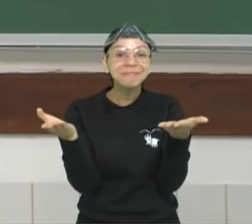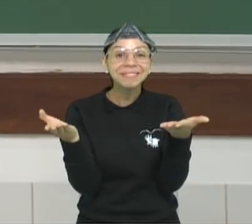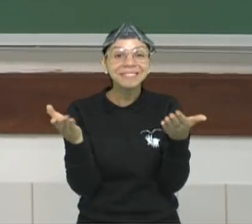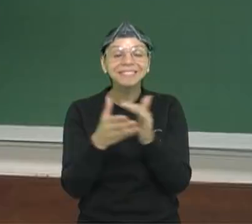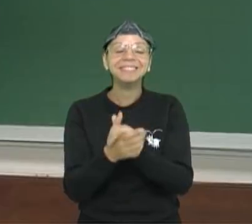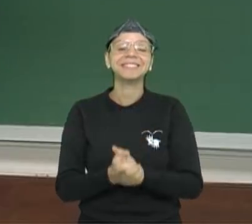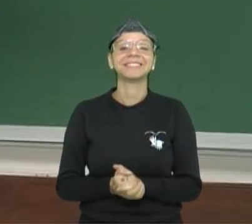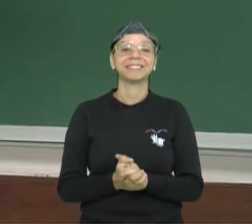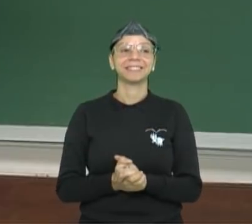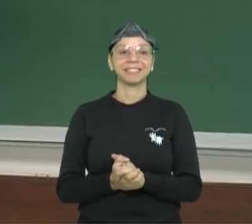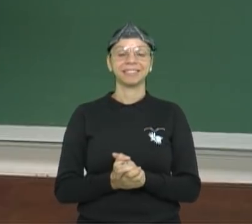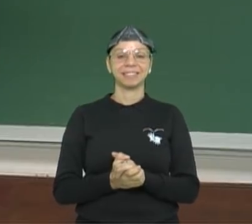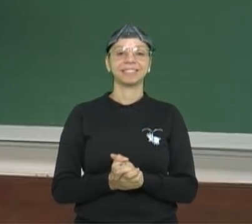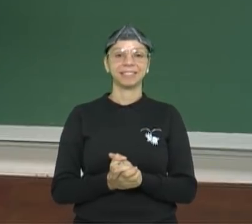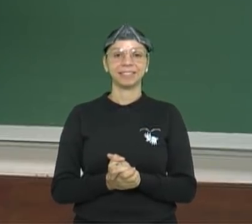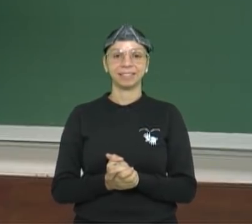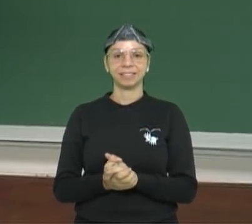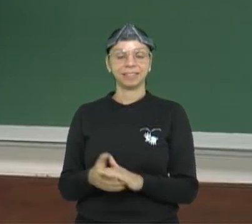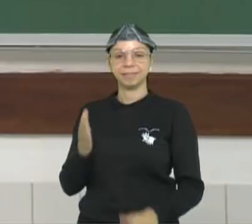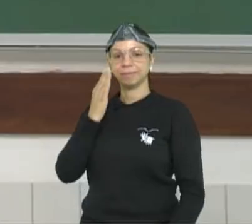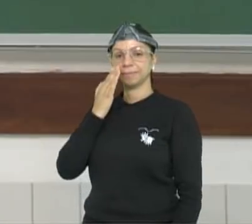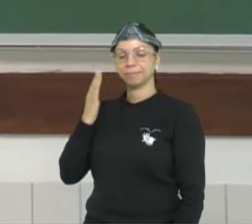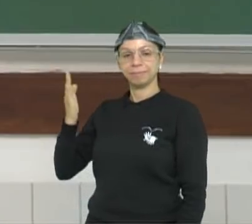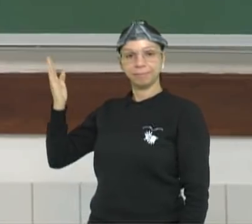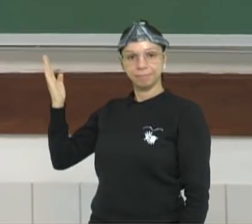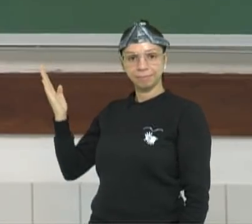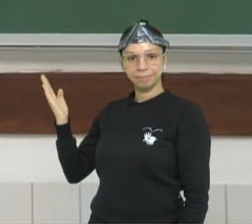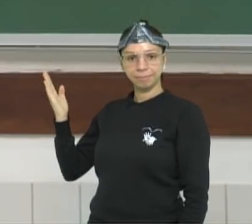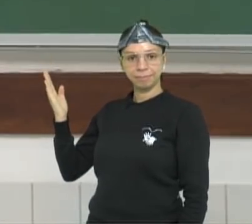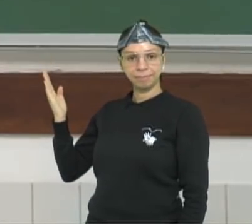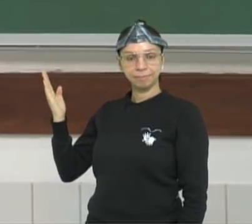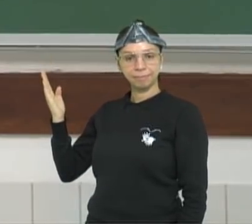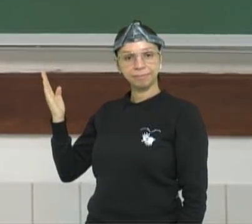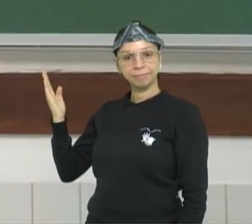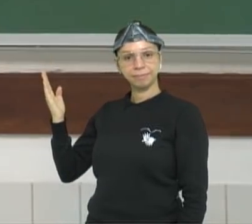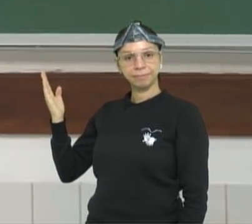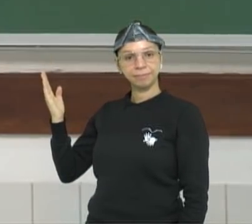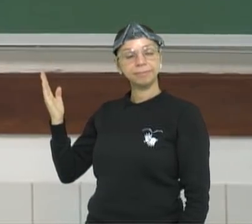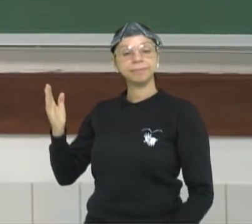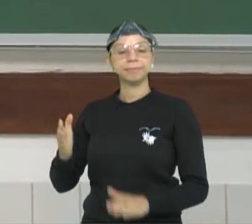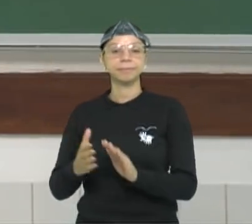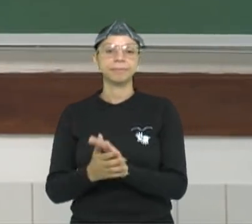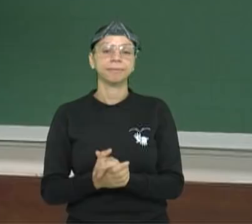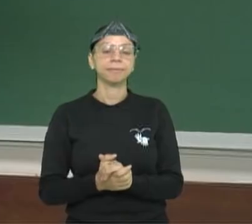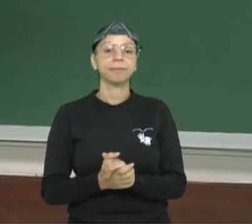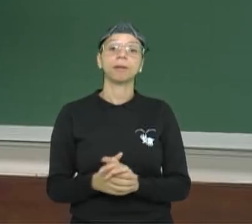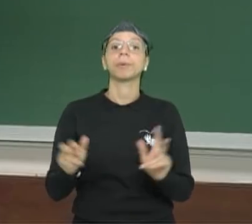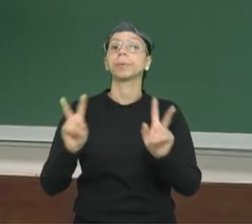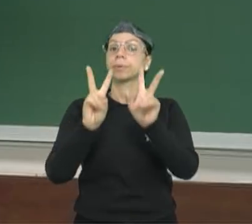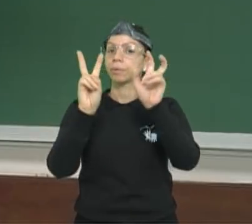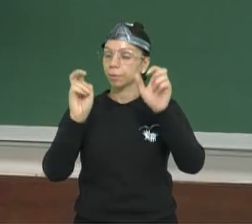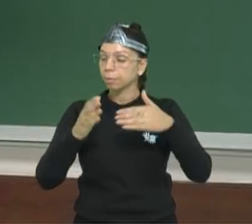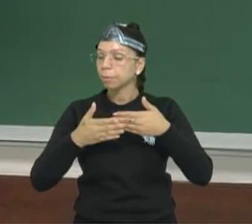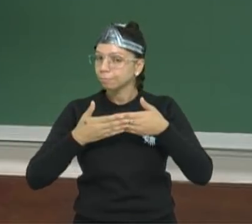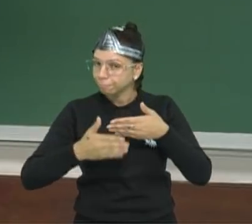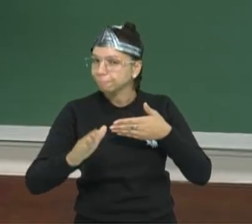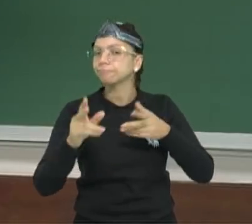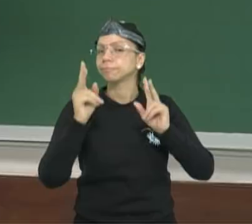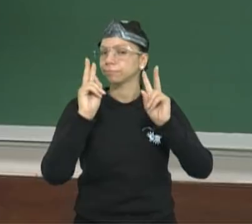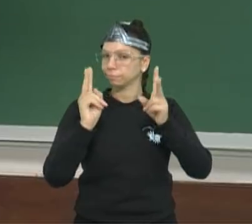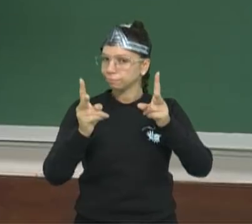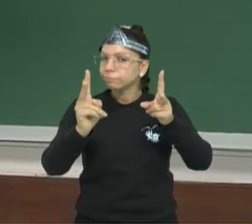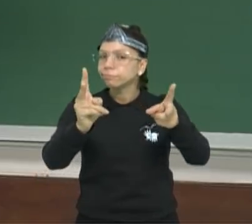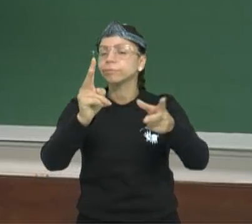falar sobre comic strips e o que mais? O que você tem ideia? Comic strips é um assunto que a gente já falou, você